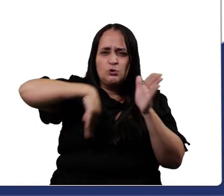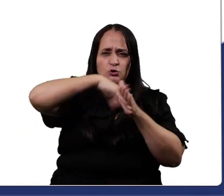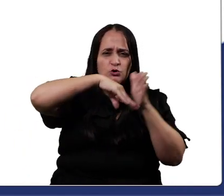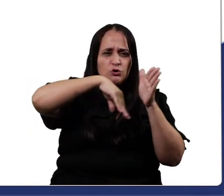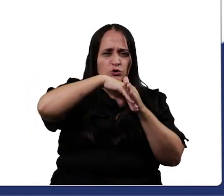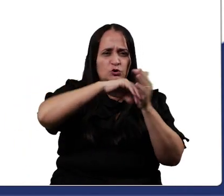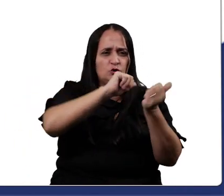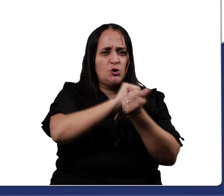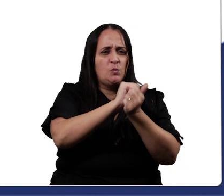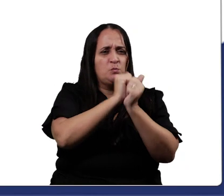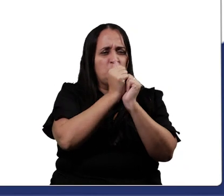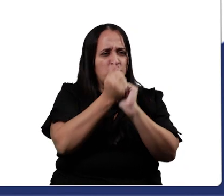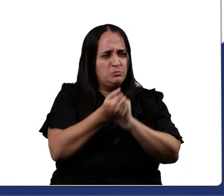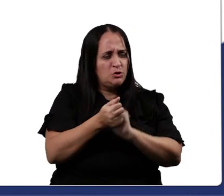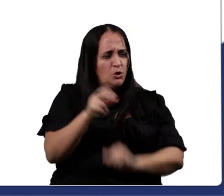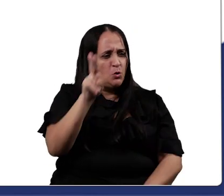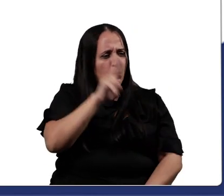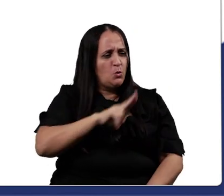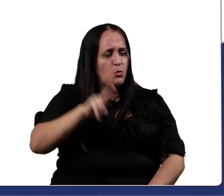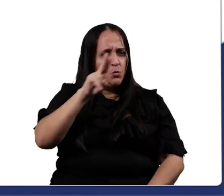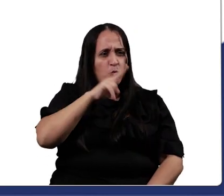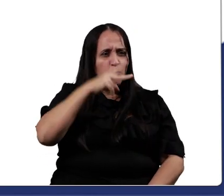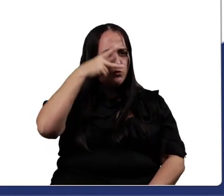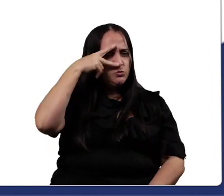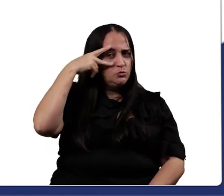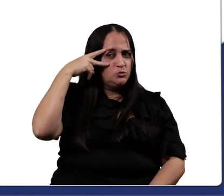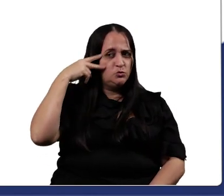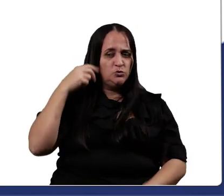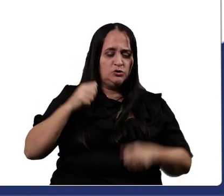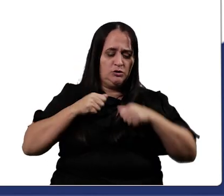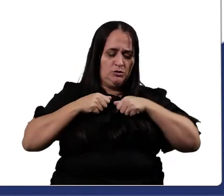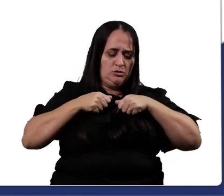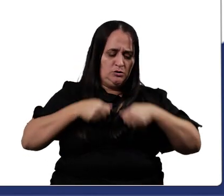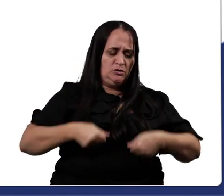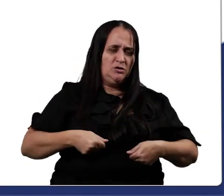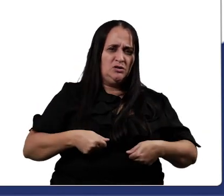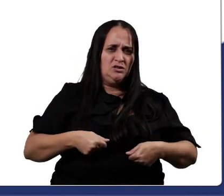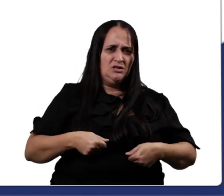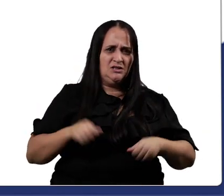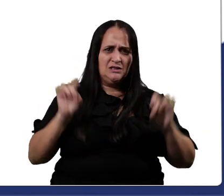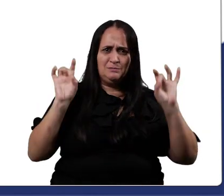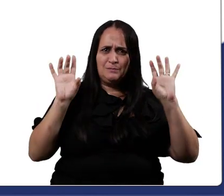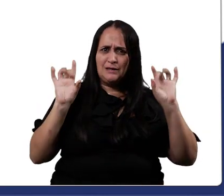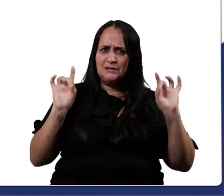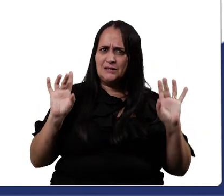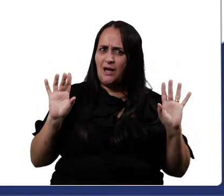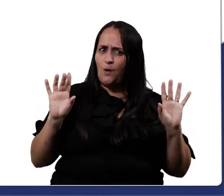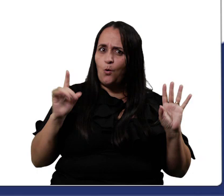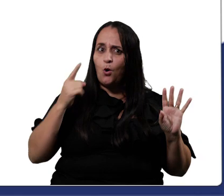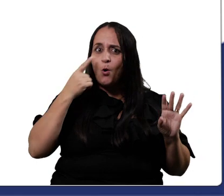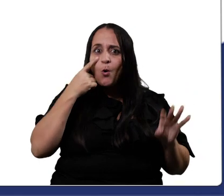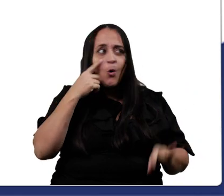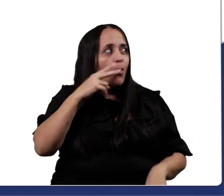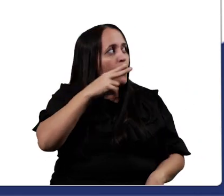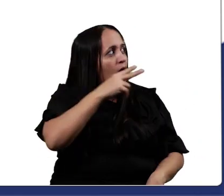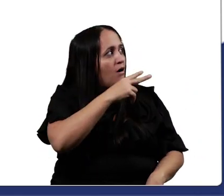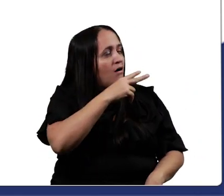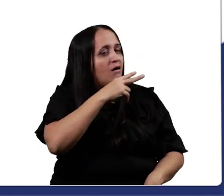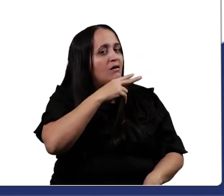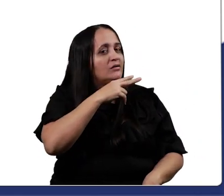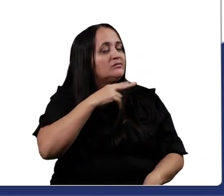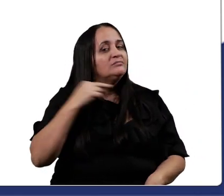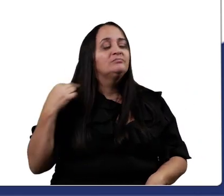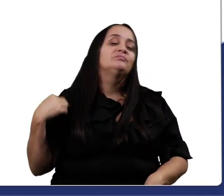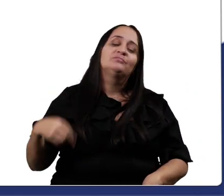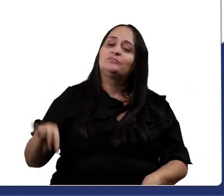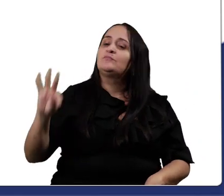futebol usam sutiãs especiais. Olha aqui a fotinha. Não